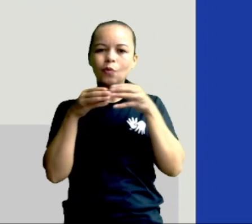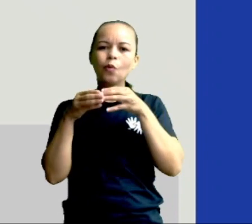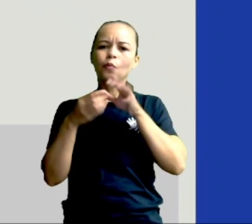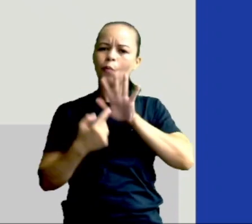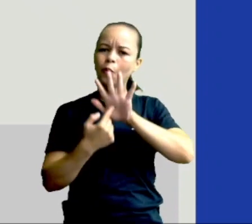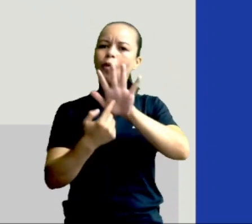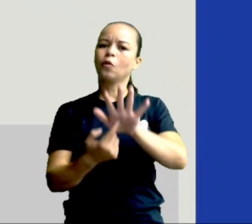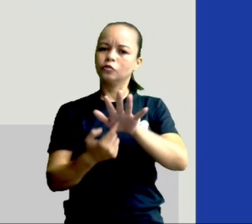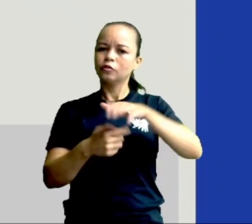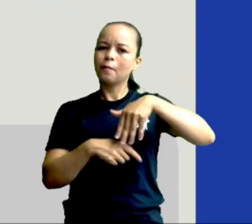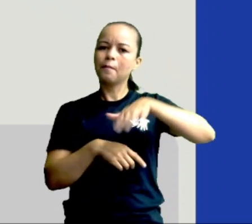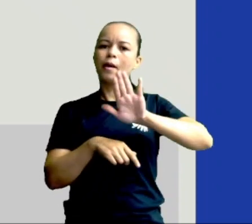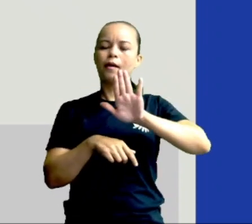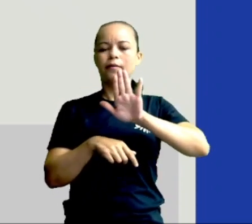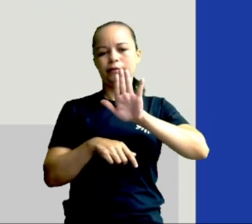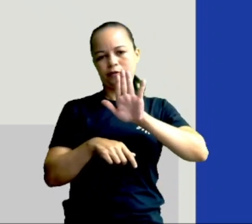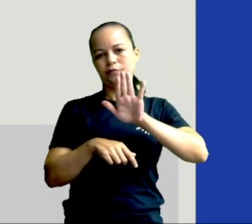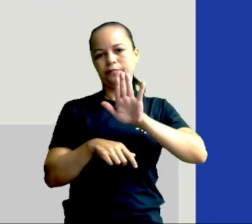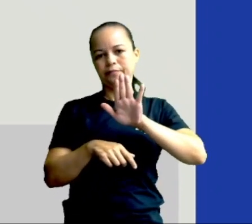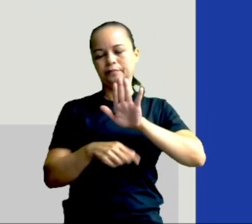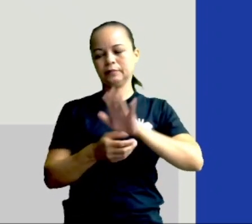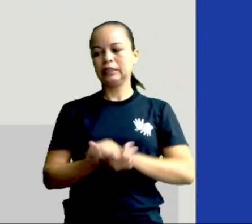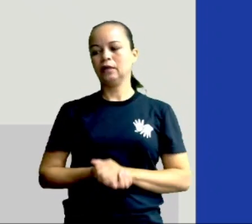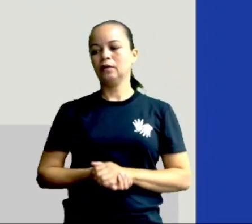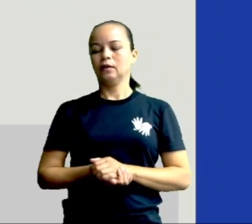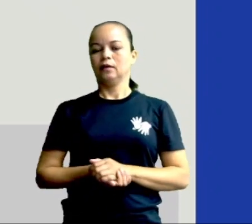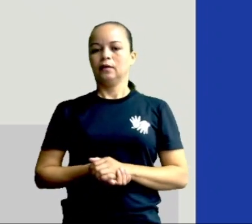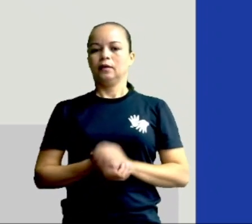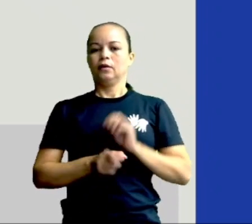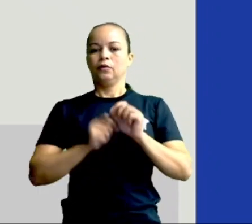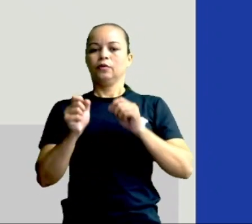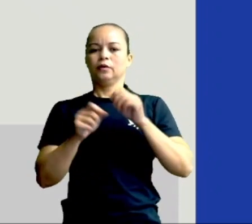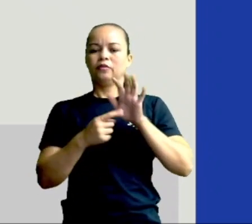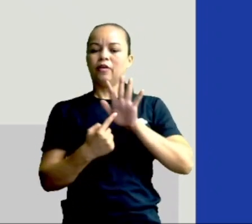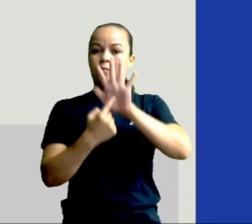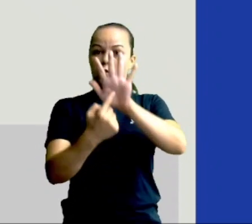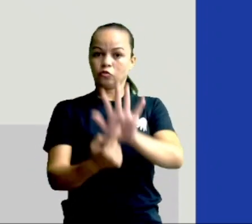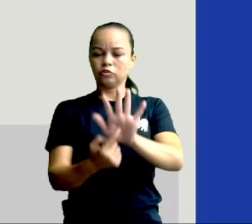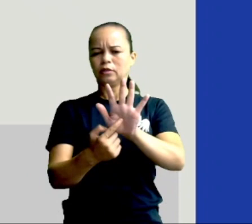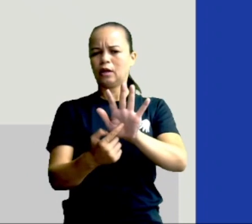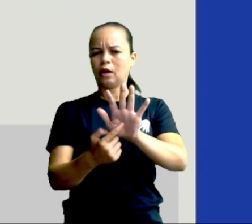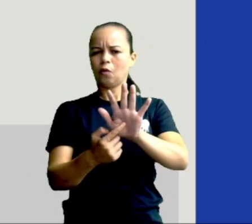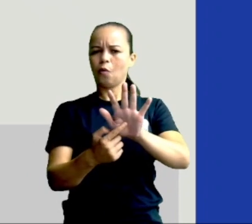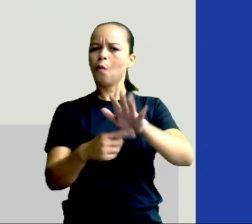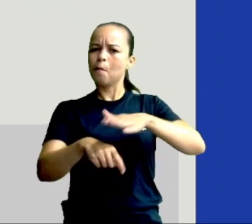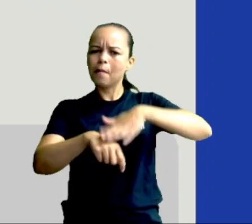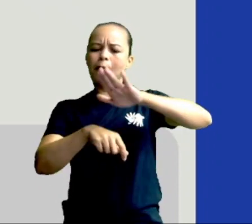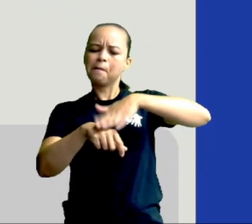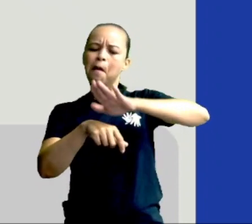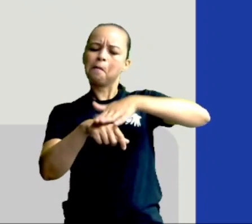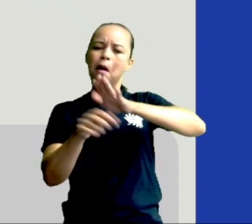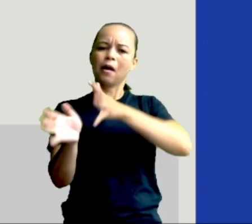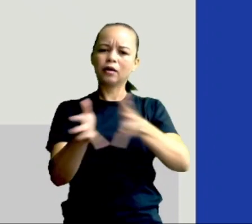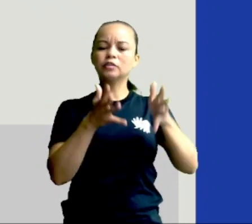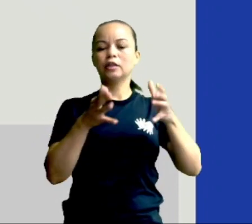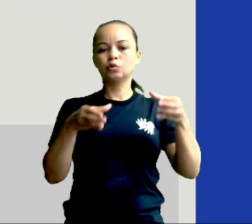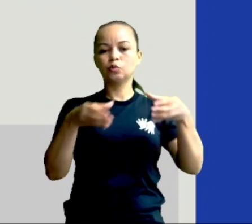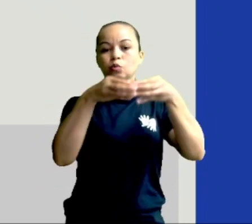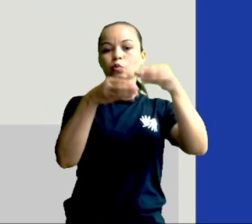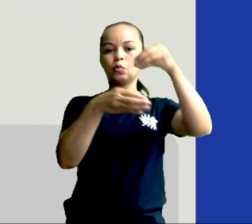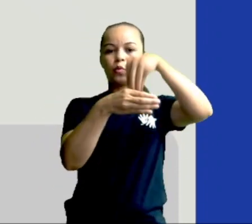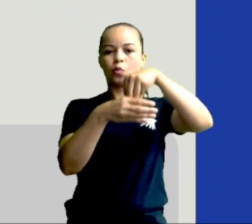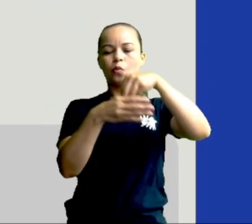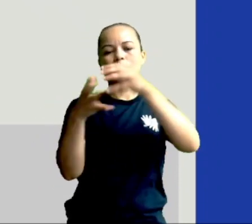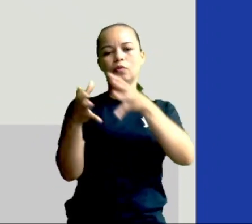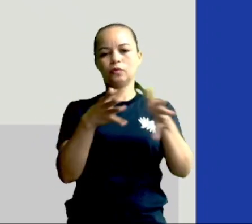ou seja, com maior frequência absoluta. Aquele que vai aparecer com mais incidência, né, dentro do conjunto